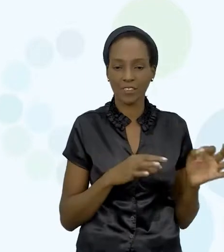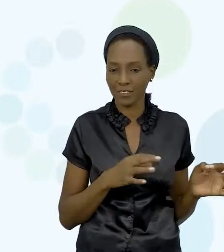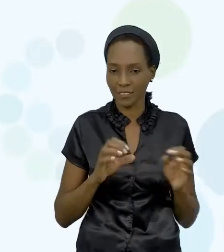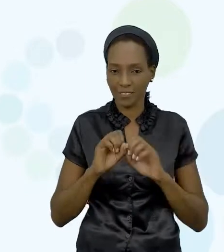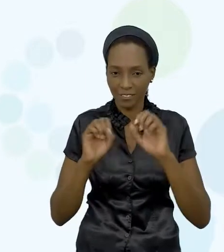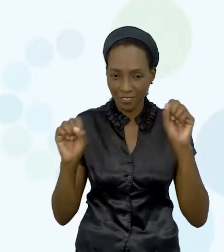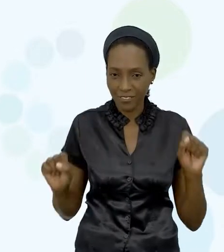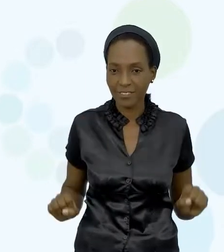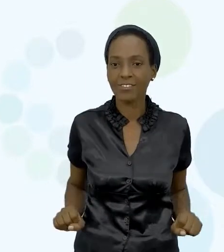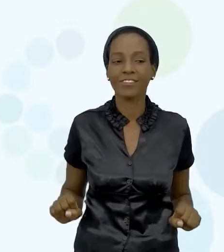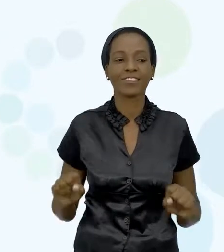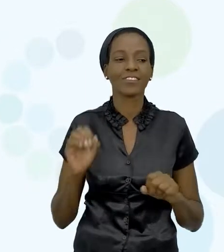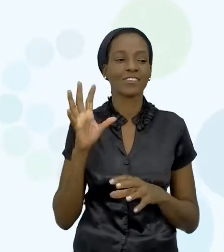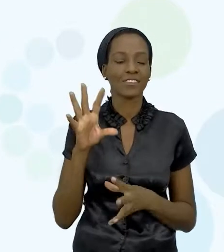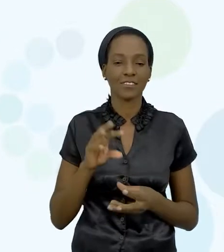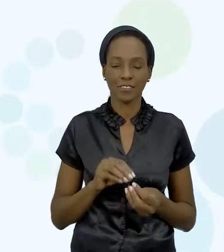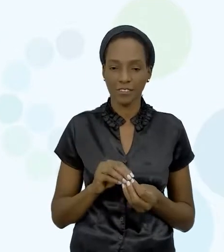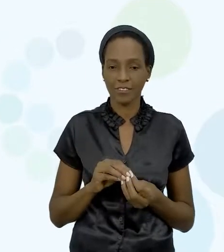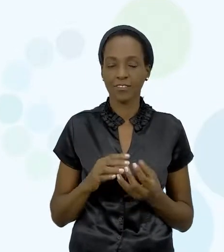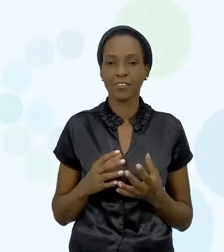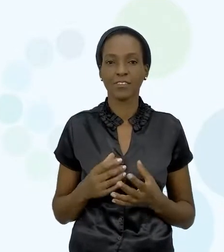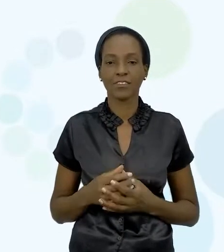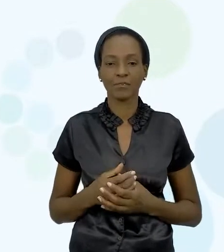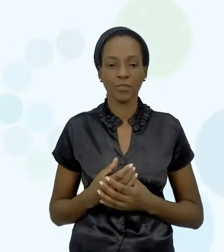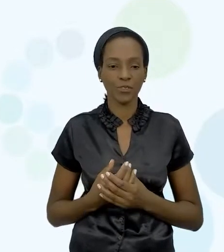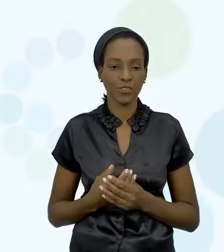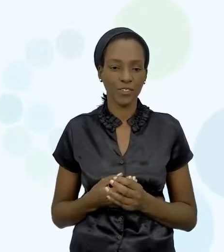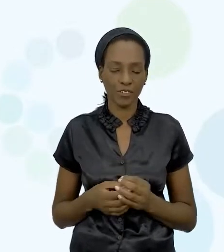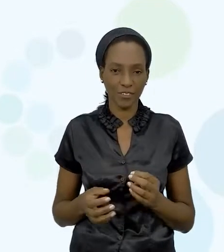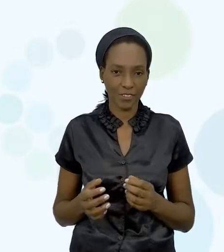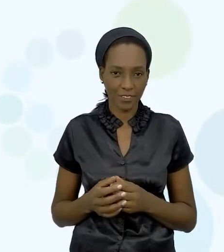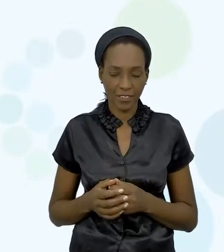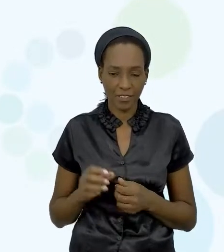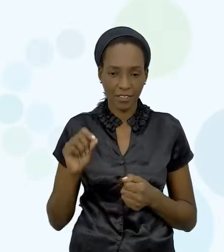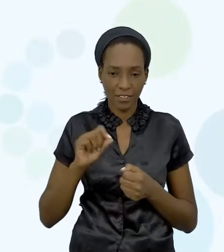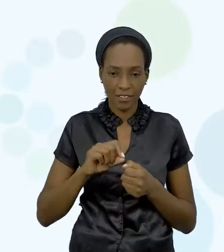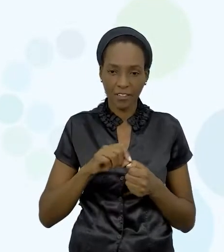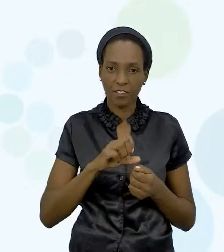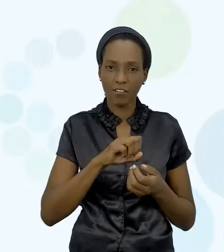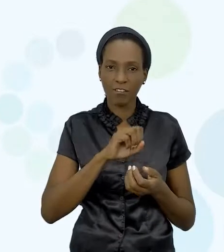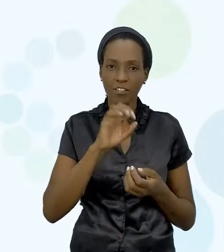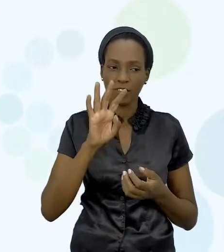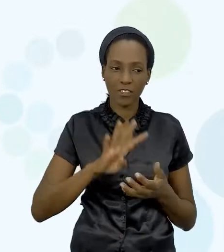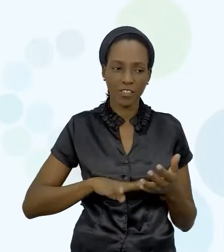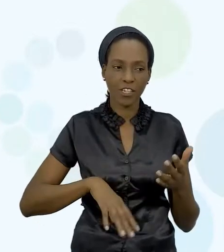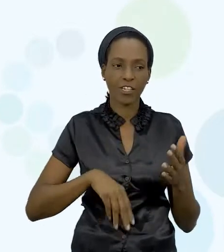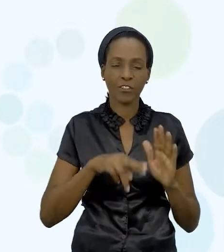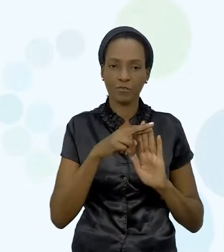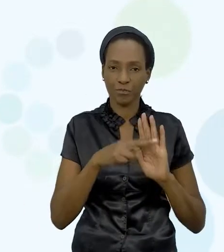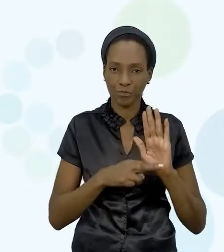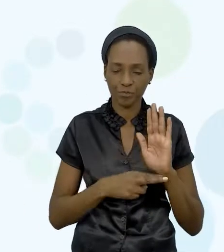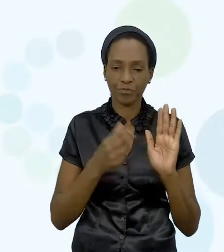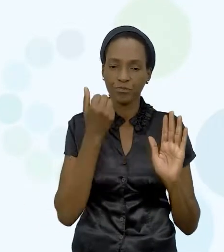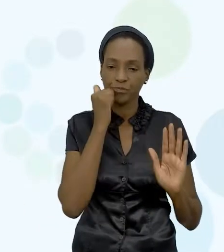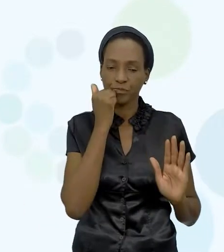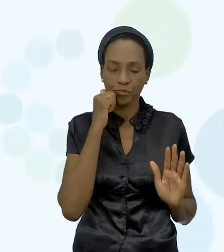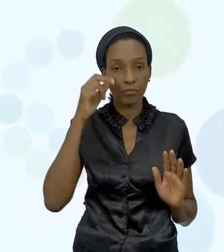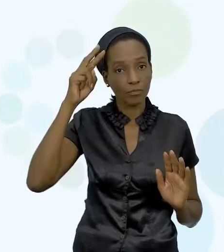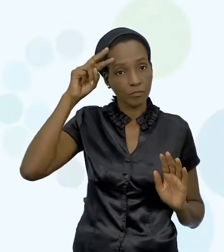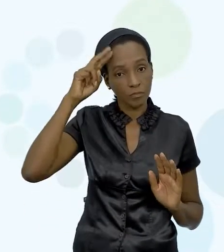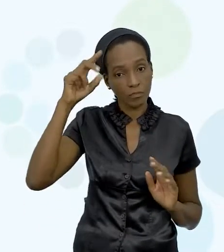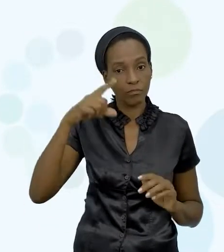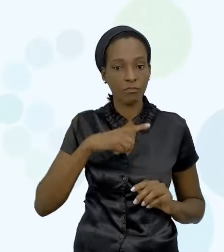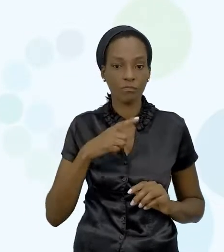Na sistematização, a gente vai rever todas essas coisas e fazer um relatório científico, tá bom? Então, não percam. Lembrando que a gente tem 2